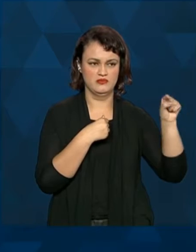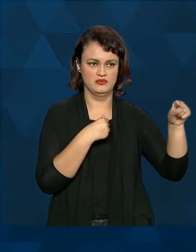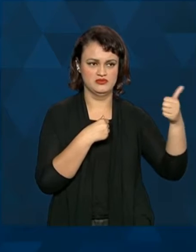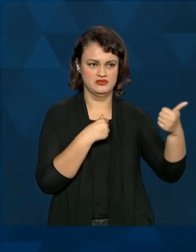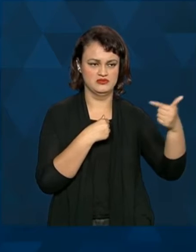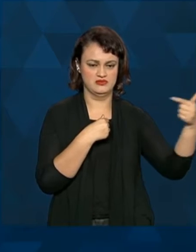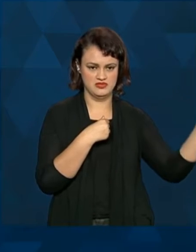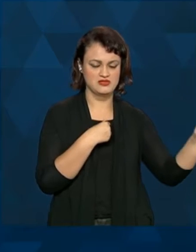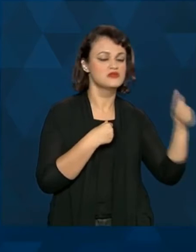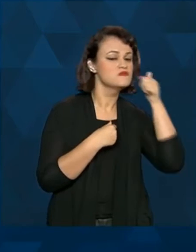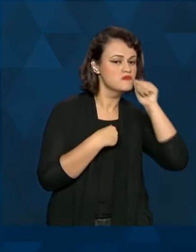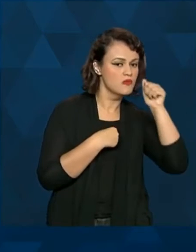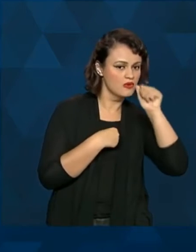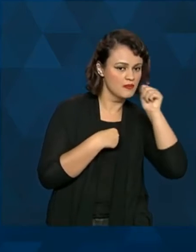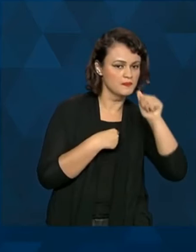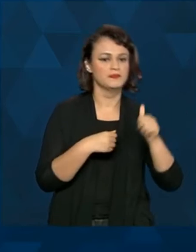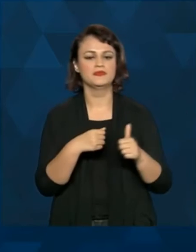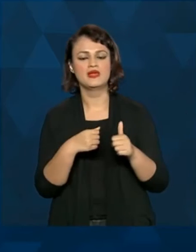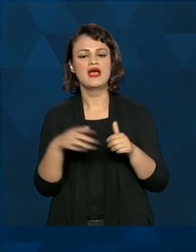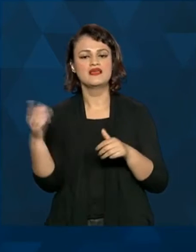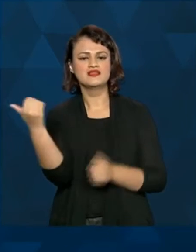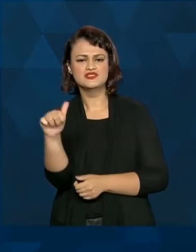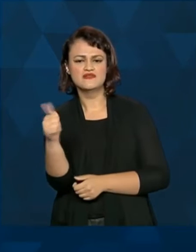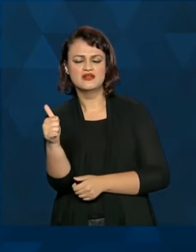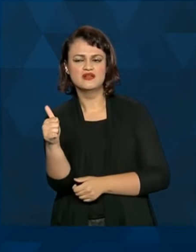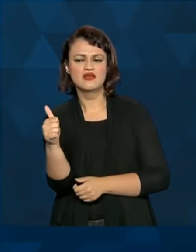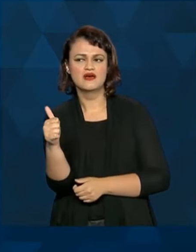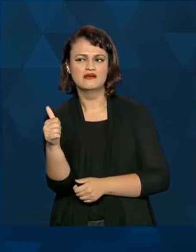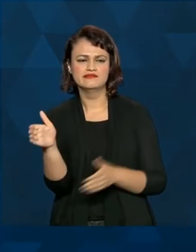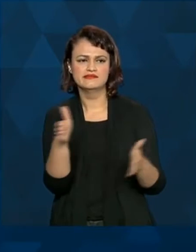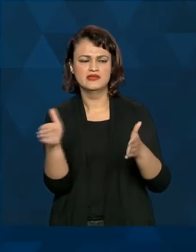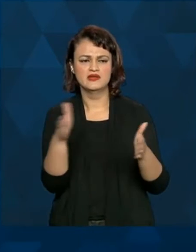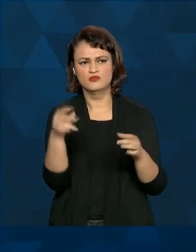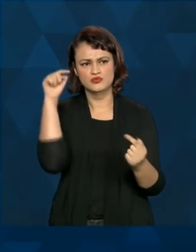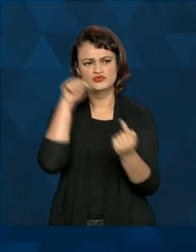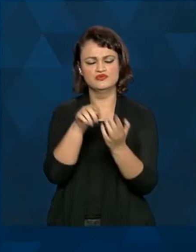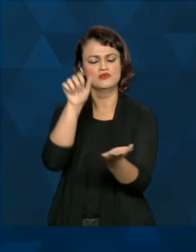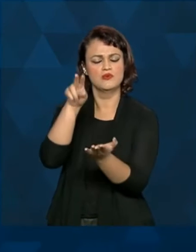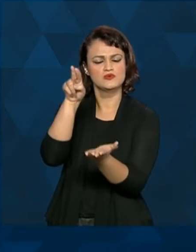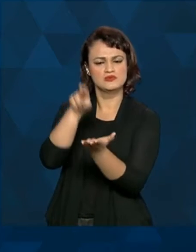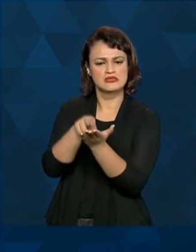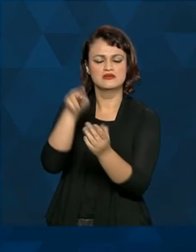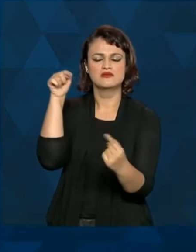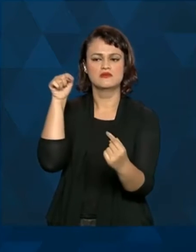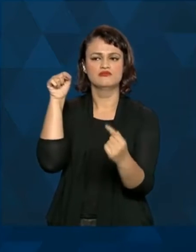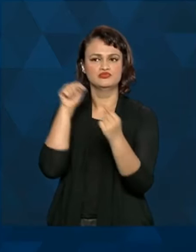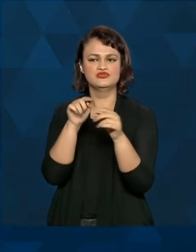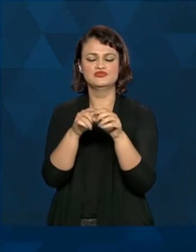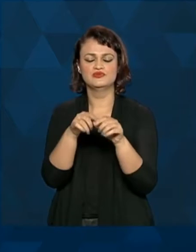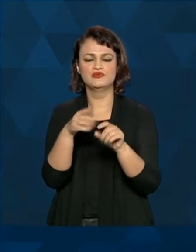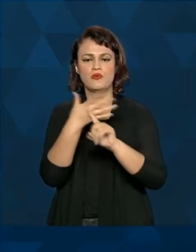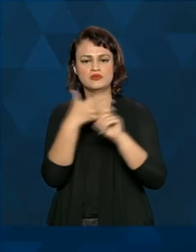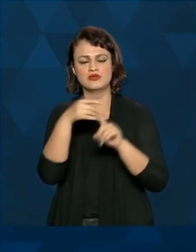118.117 dos casos femininos, e quando a gente avalia as hospitalizações por síndrome respiratória aguda